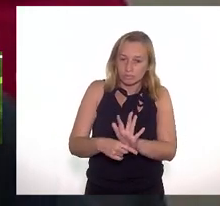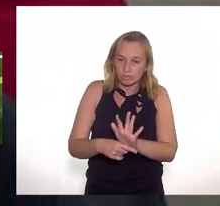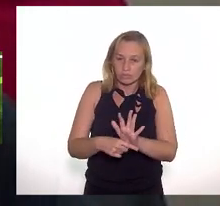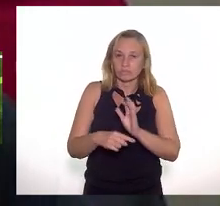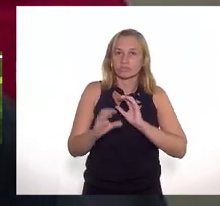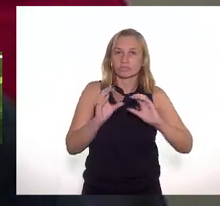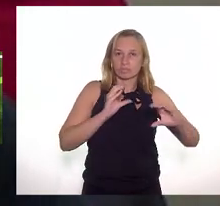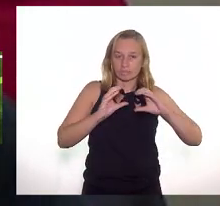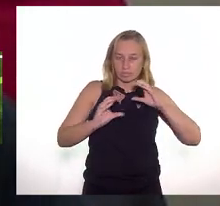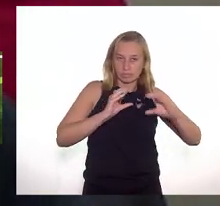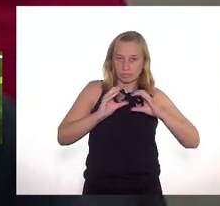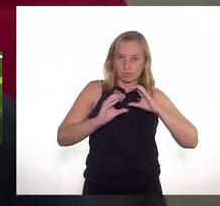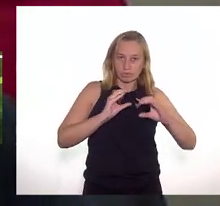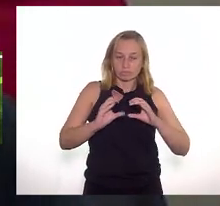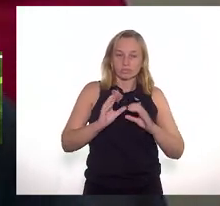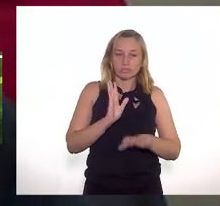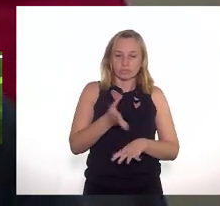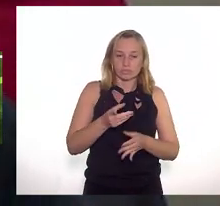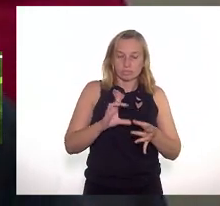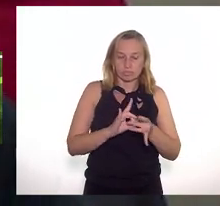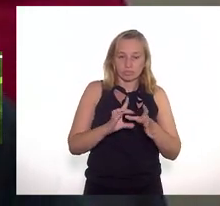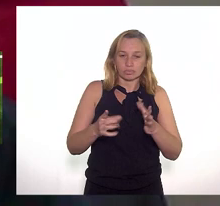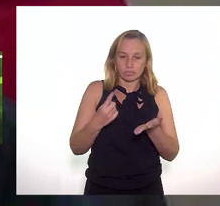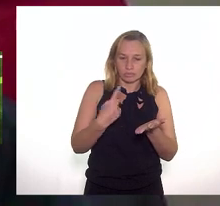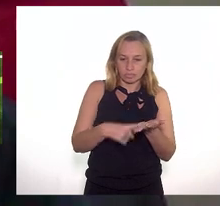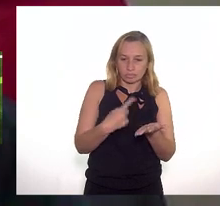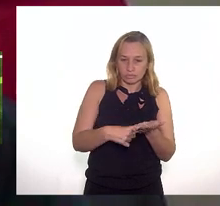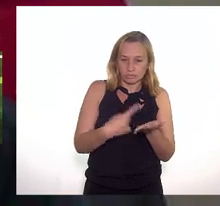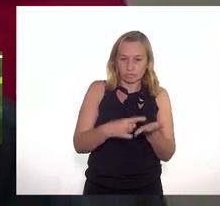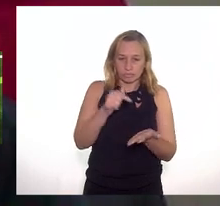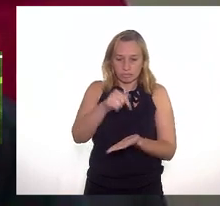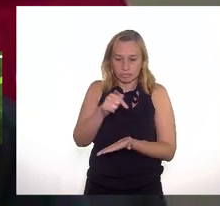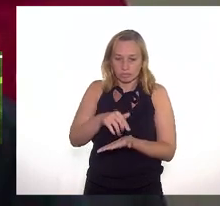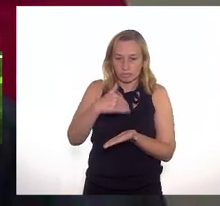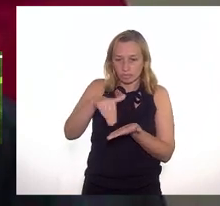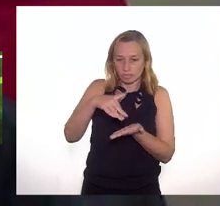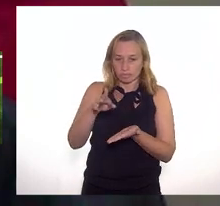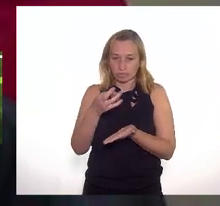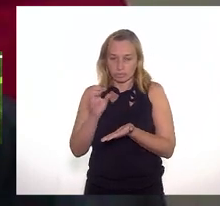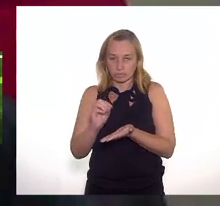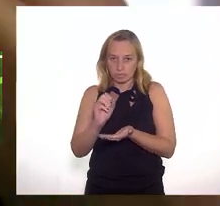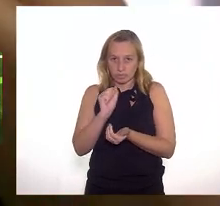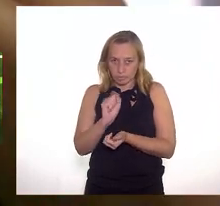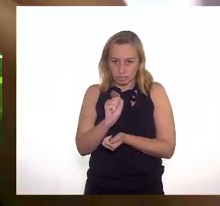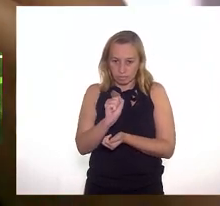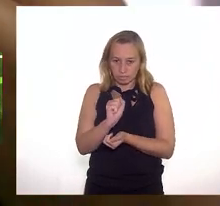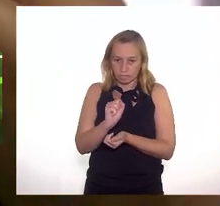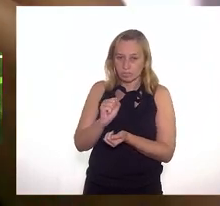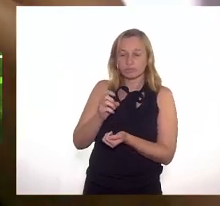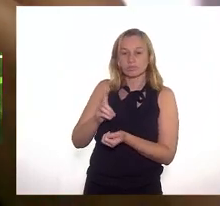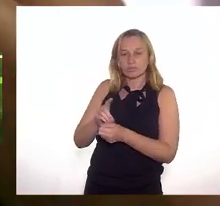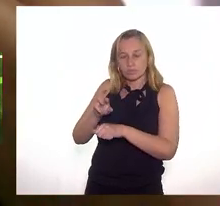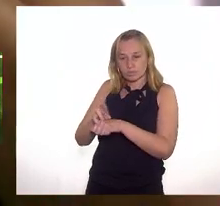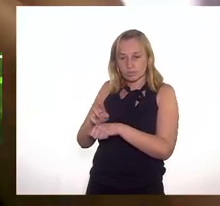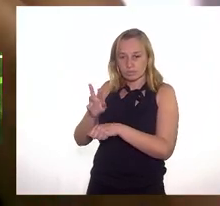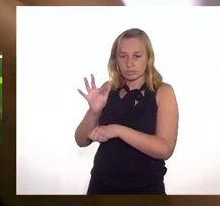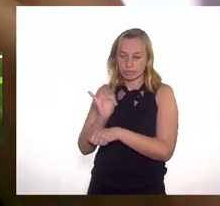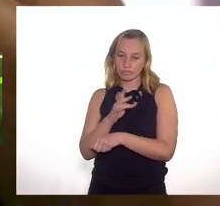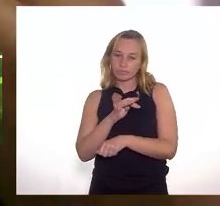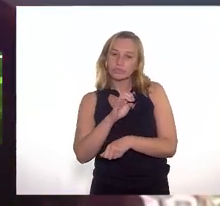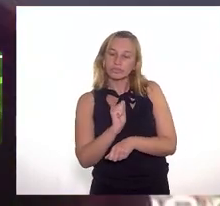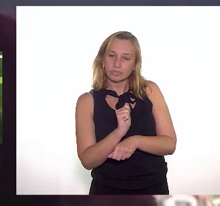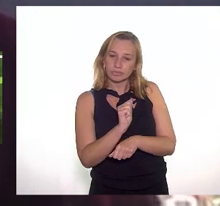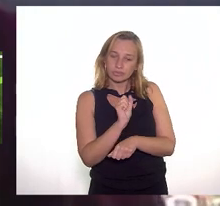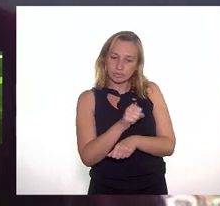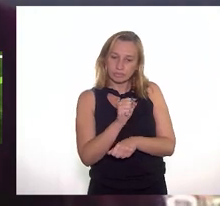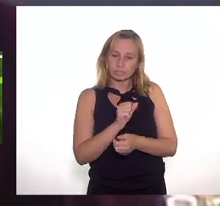pode deixar firmada aqui essa reunião posteriormente, secretário. Pode ser? Doutora Fernanda, pode ser? Pela